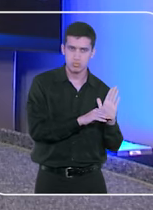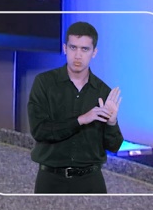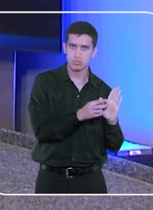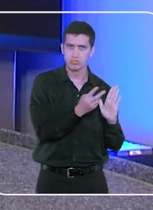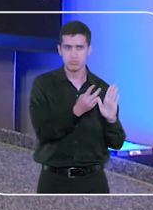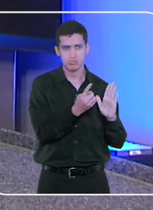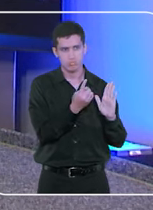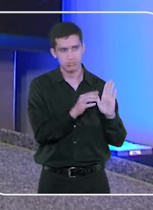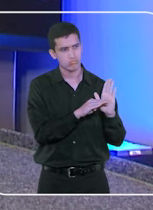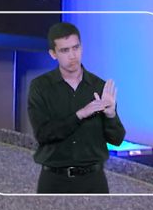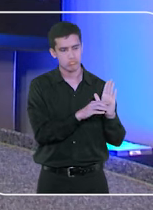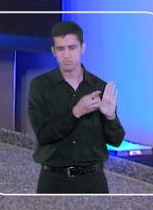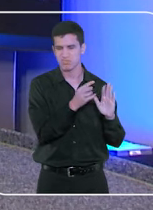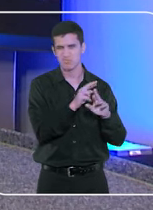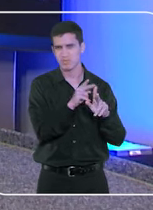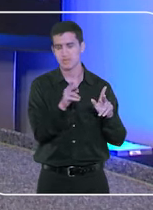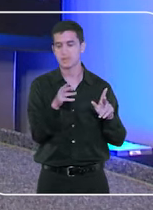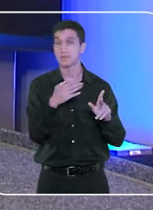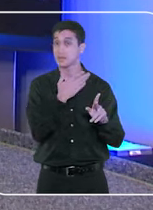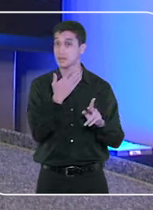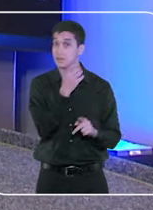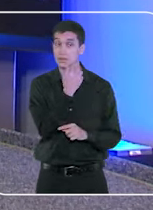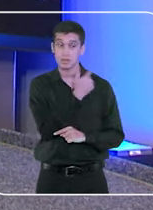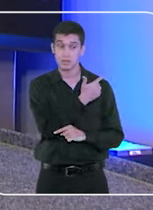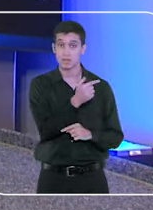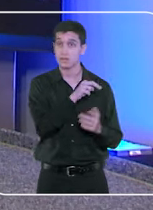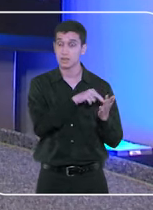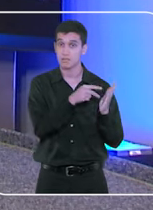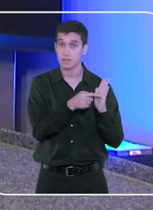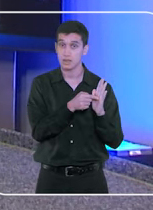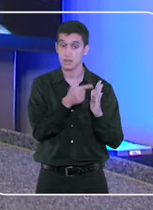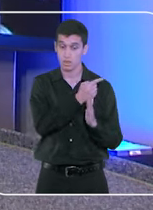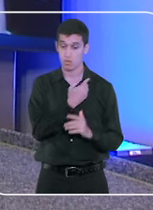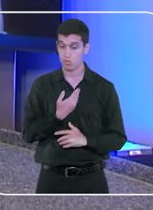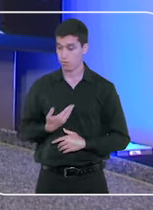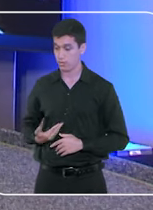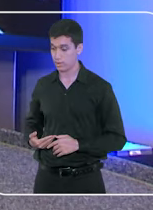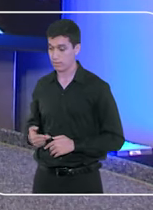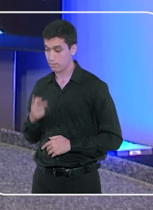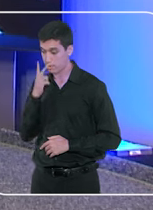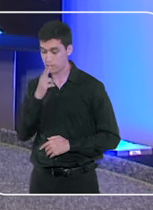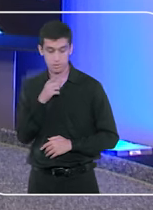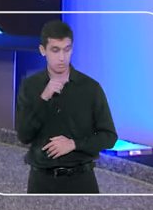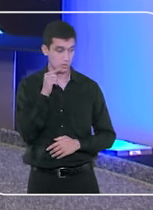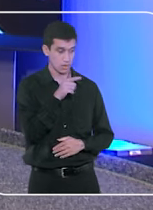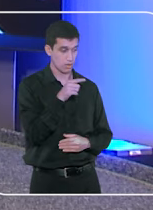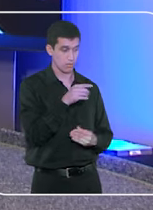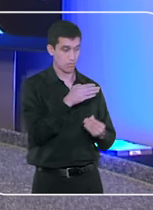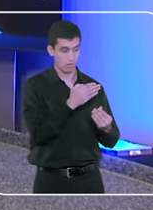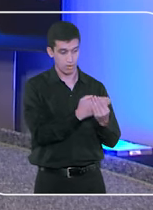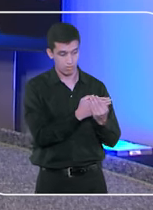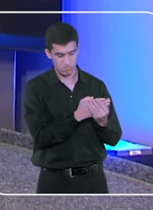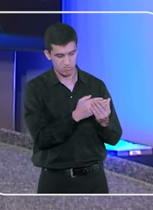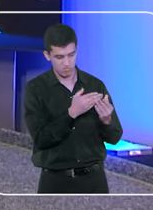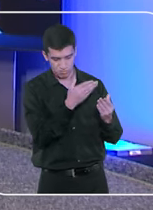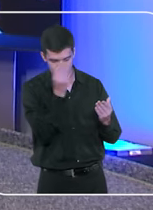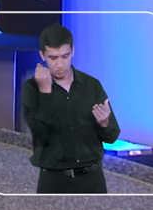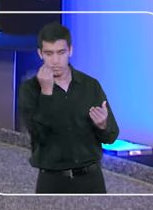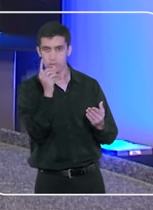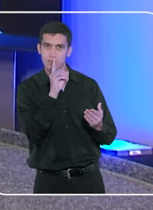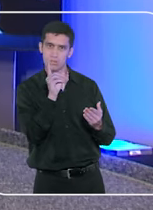já falou, eles não querem dizer que o Estado simplesmente abriu mão da persecução. Ele quer dizer que o Estado